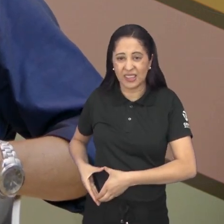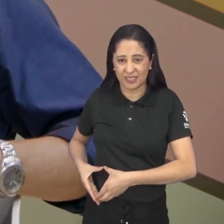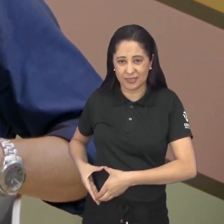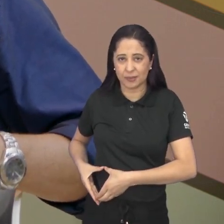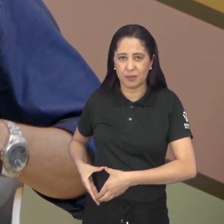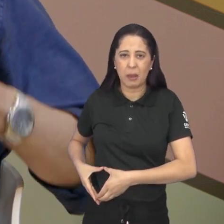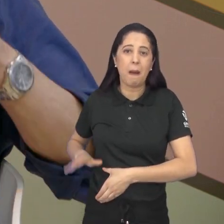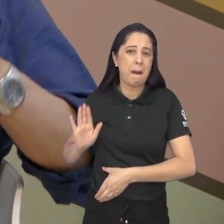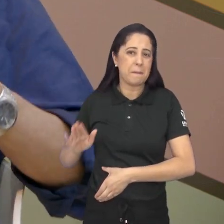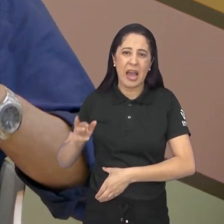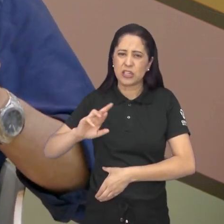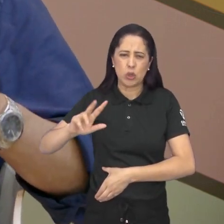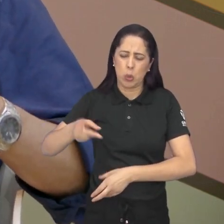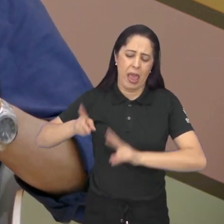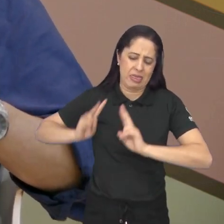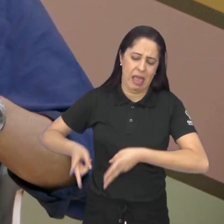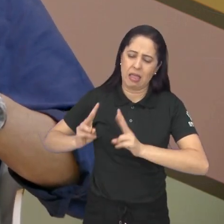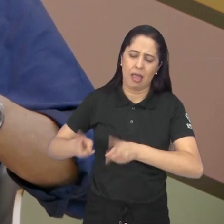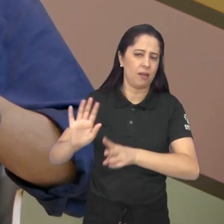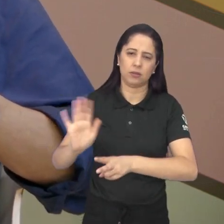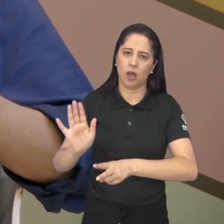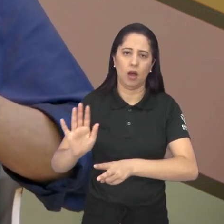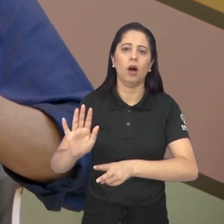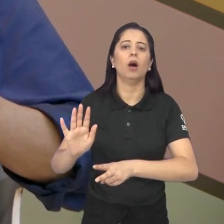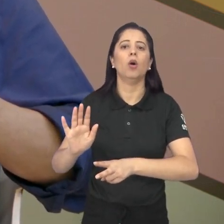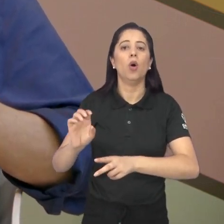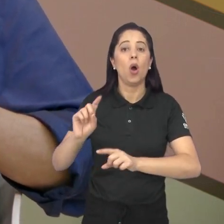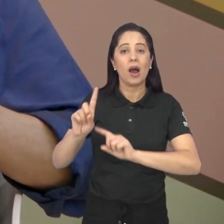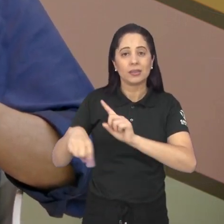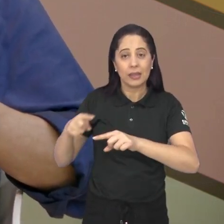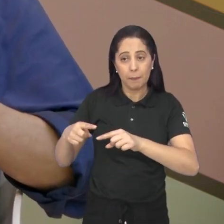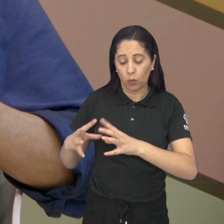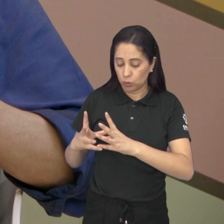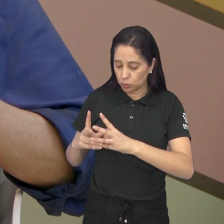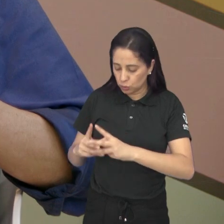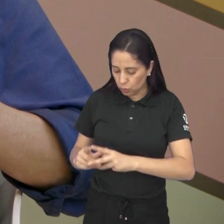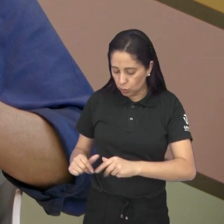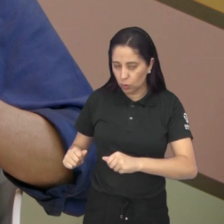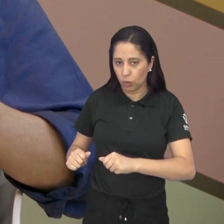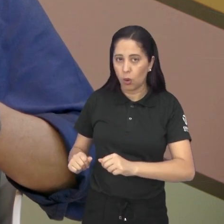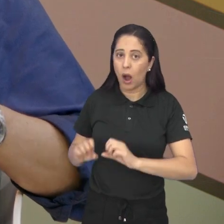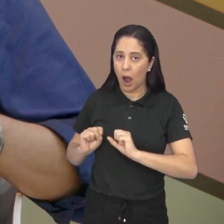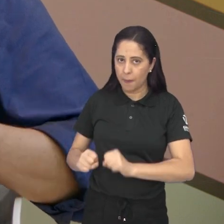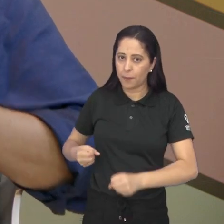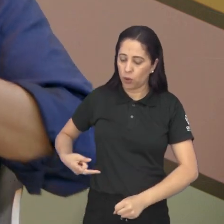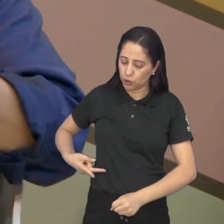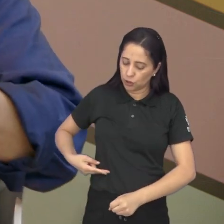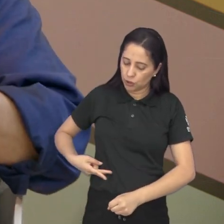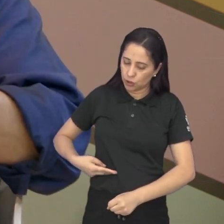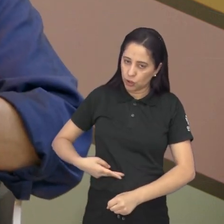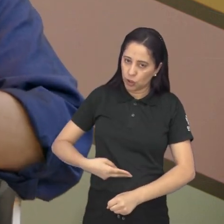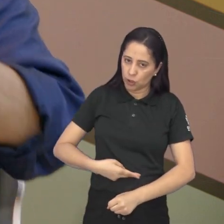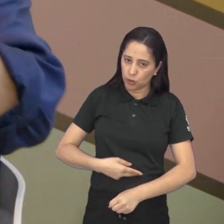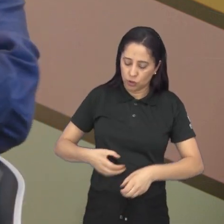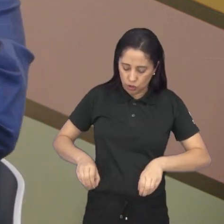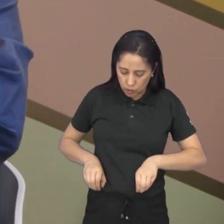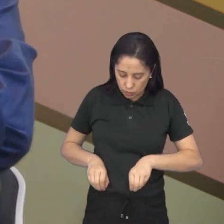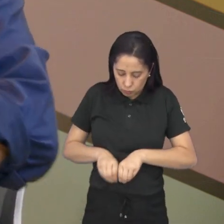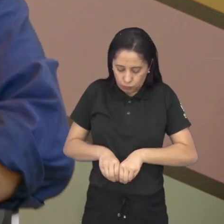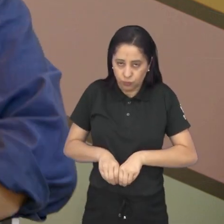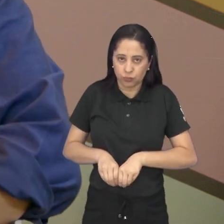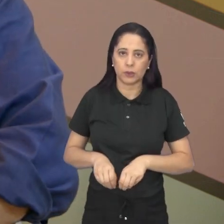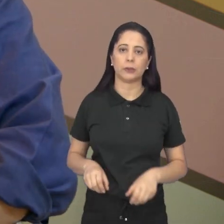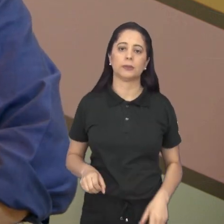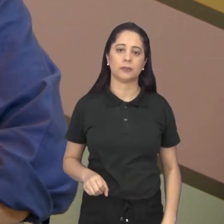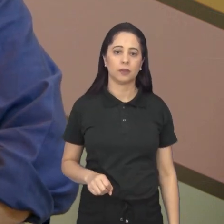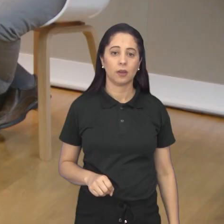um procedimento temporário. Depois que o paciente sai da urgência, sai da obstrução intestinal, você programa outra cirurgia e faz a